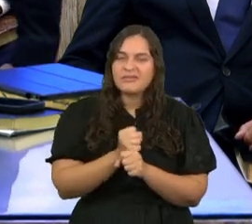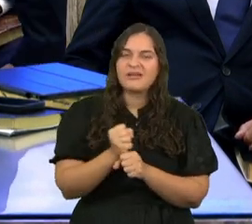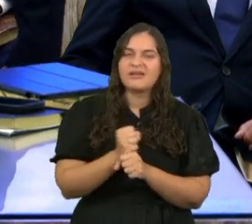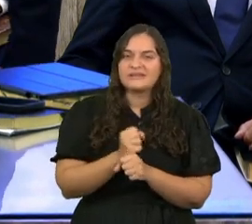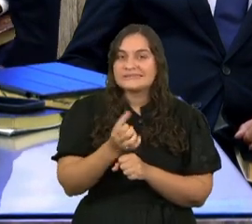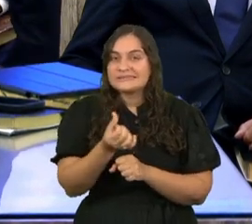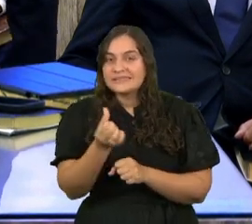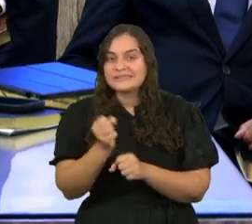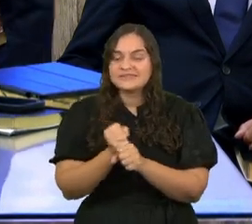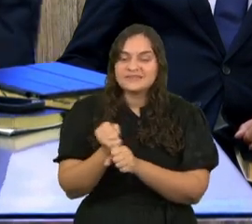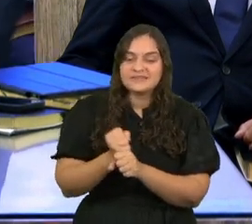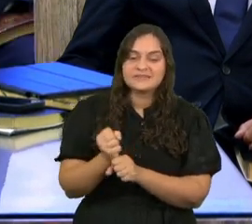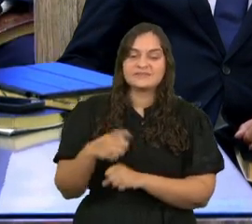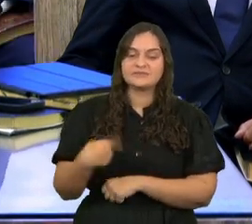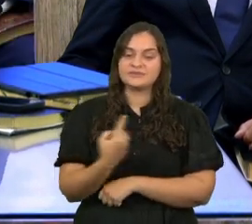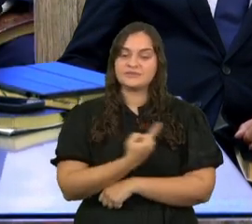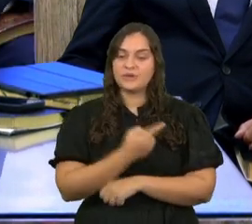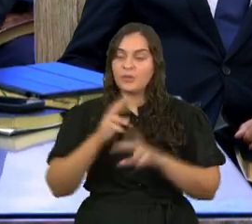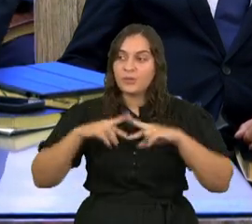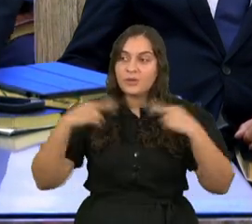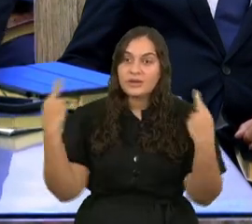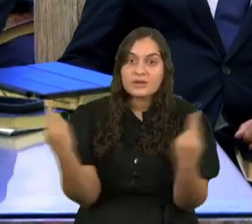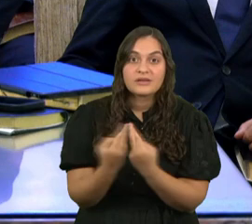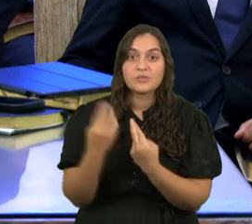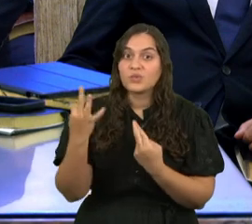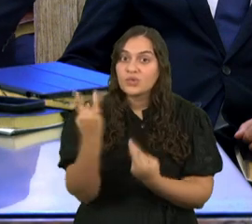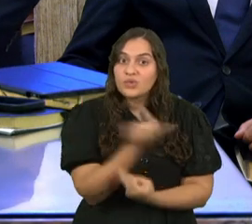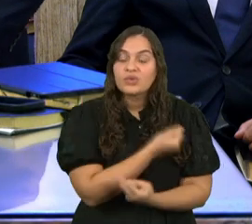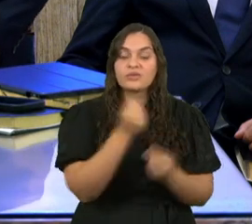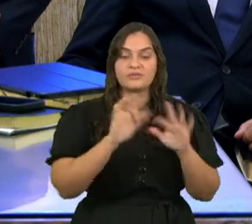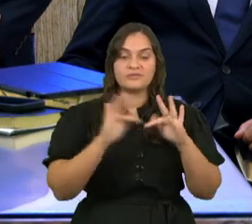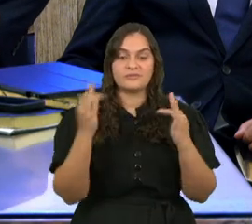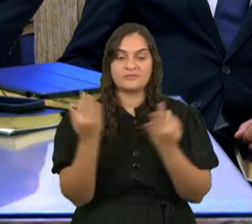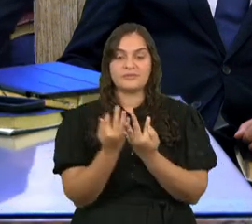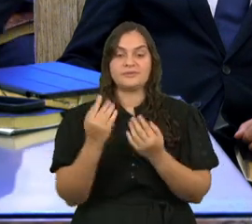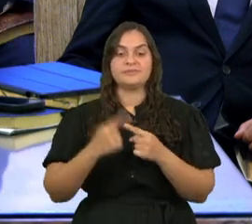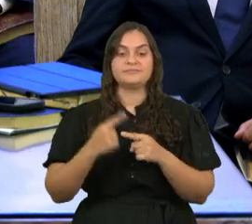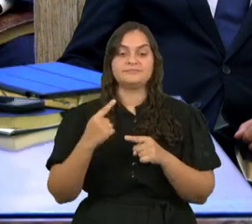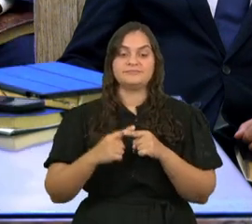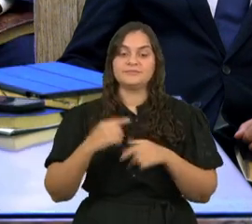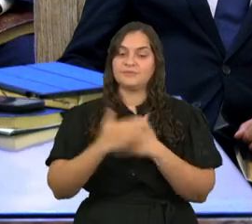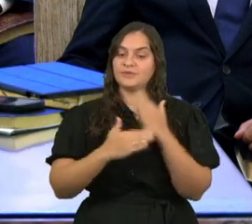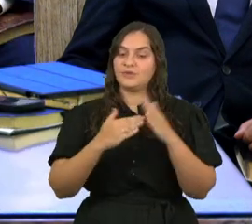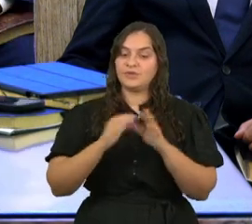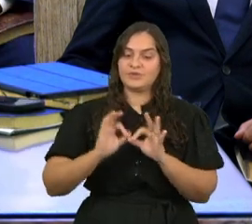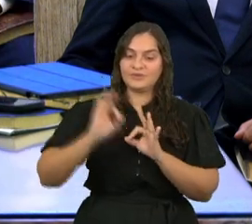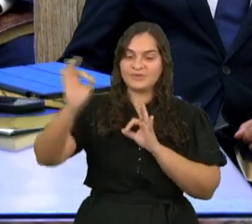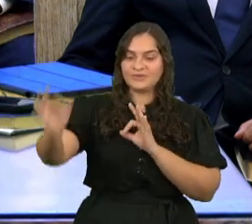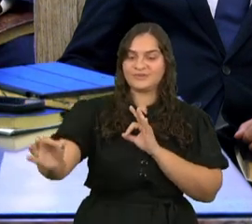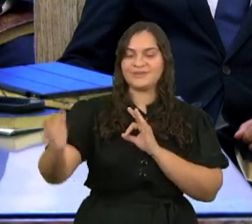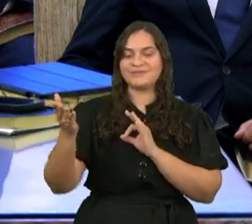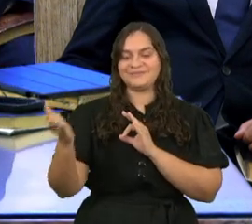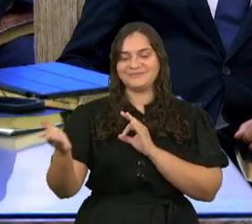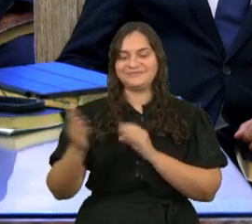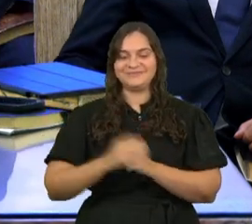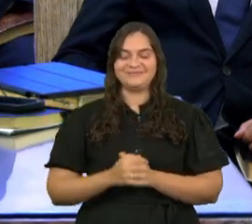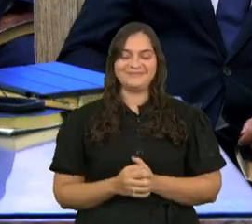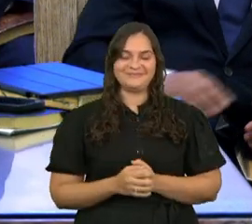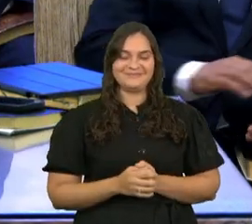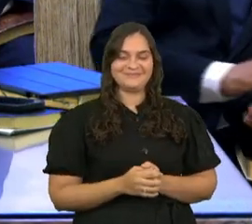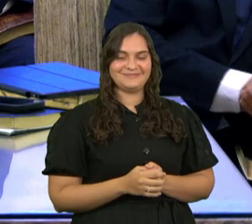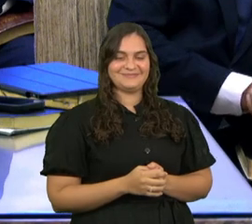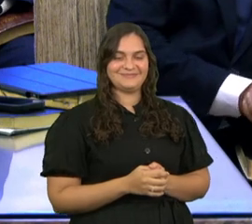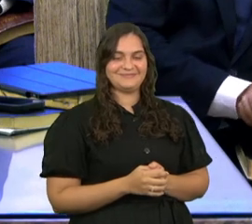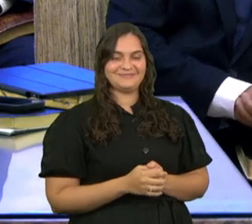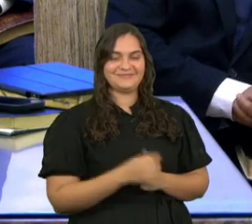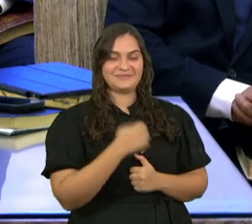quase seis anos, que nós não nos reunimos, porque estamos todos longe dele, não é? Quando eu estou